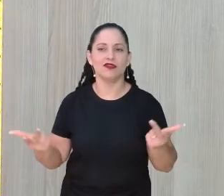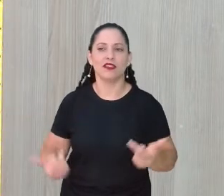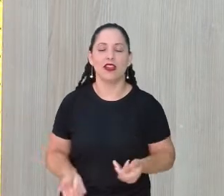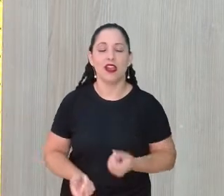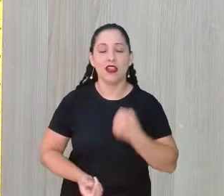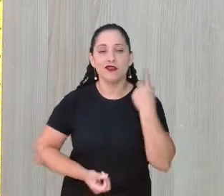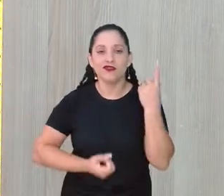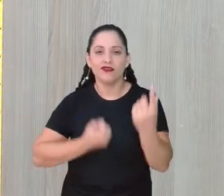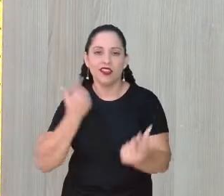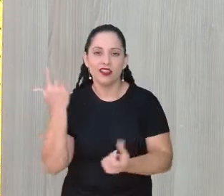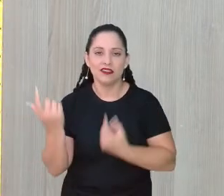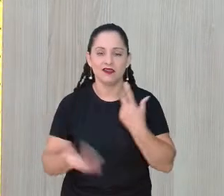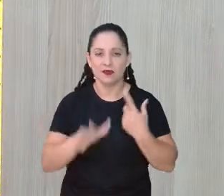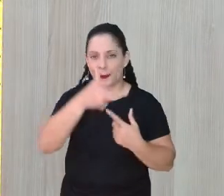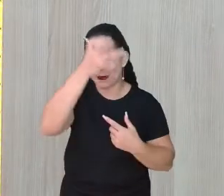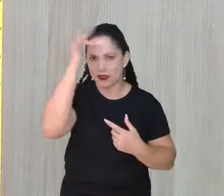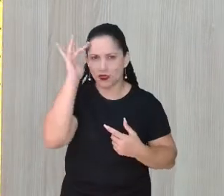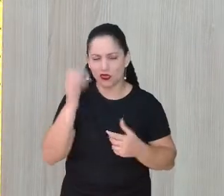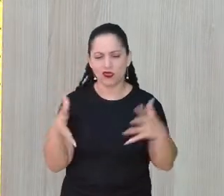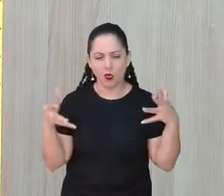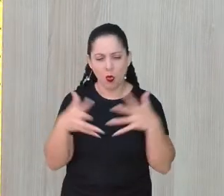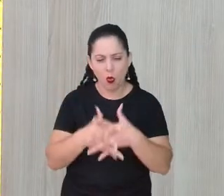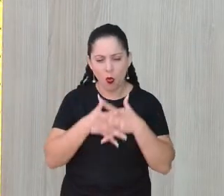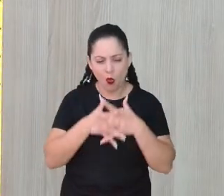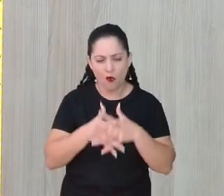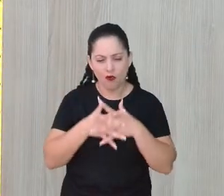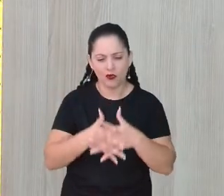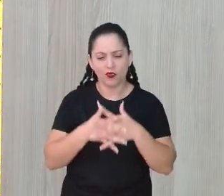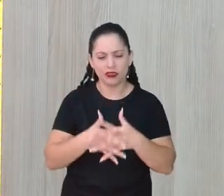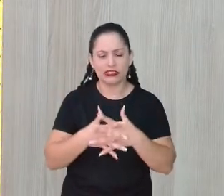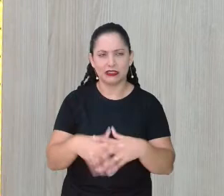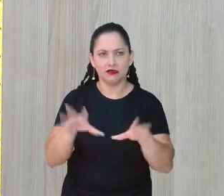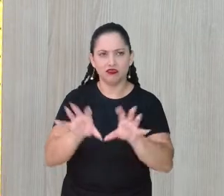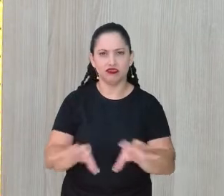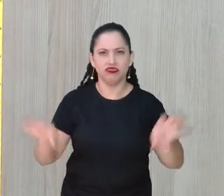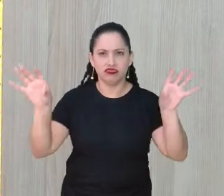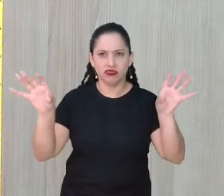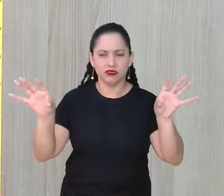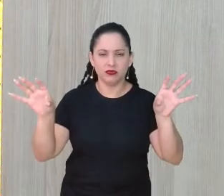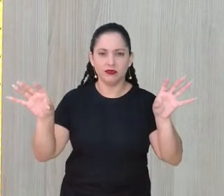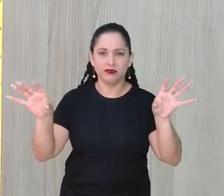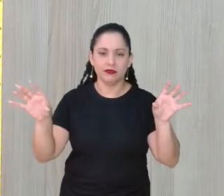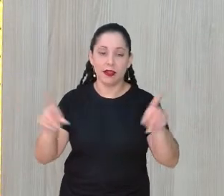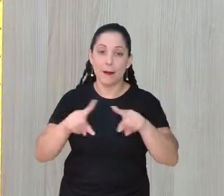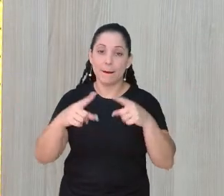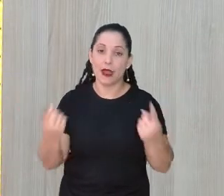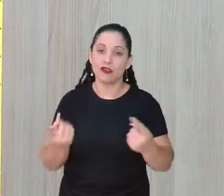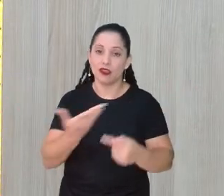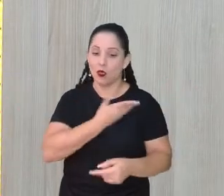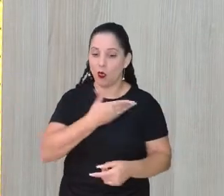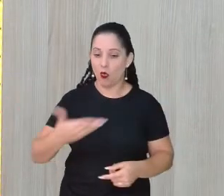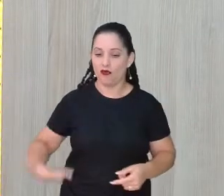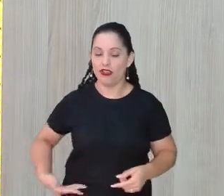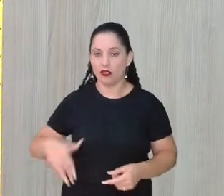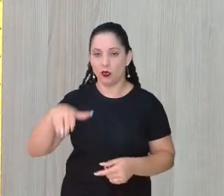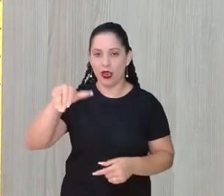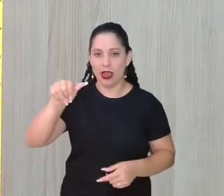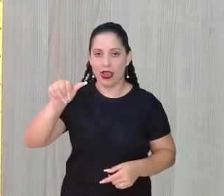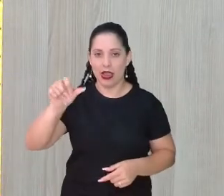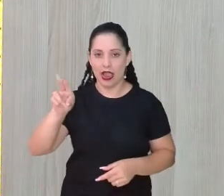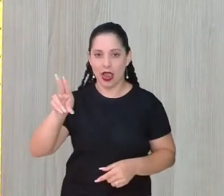às vezes, por exemplo, confundem, né, autoritário com autocrático, né. Geralmente, né, um governo autocrático ele